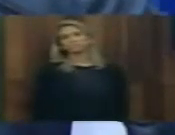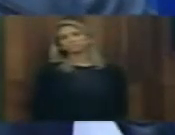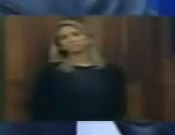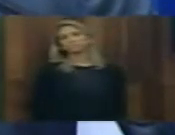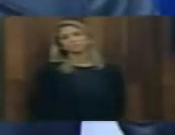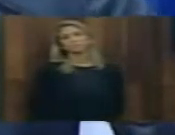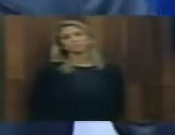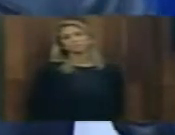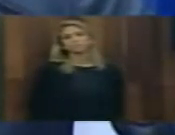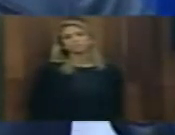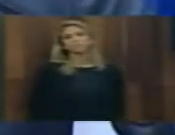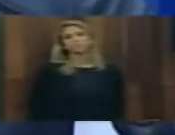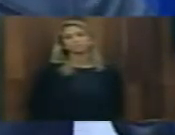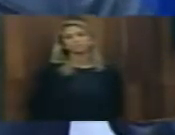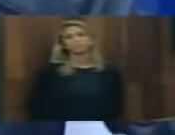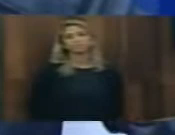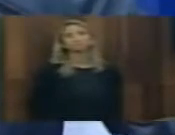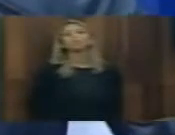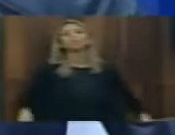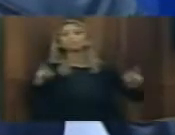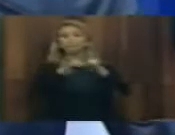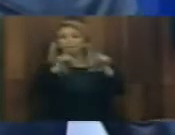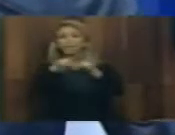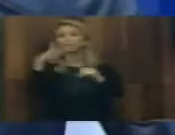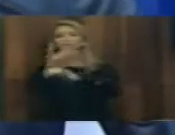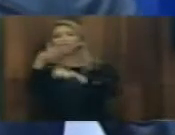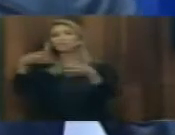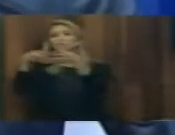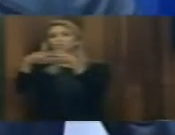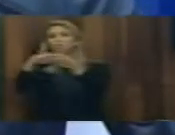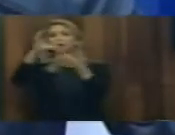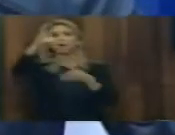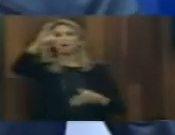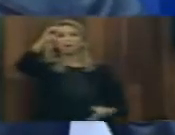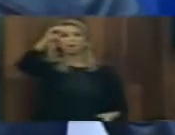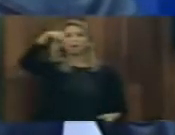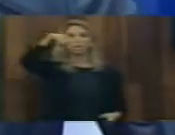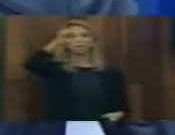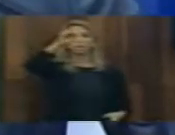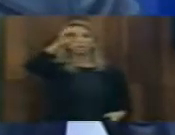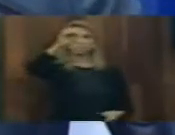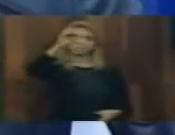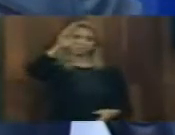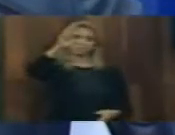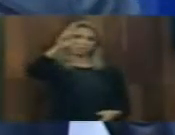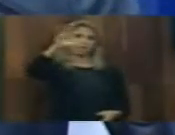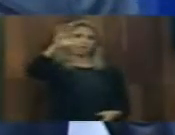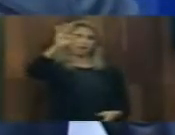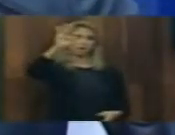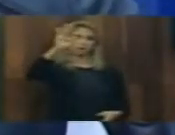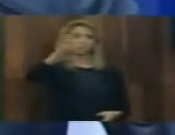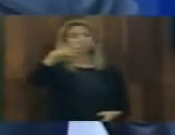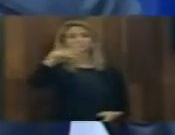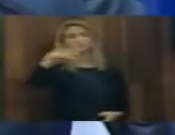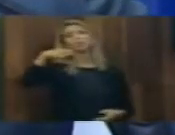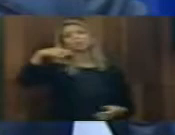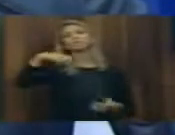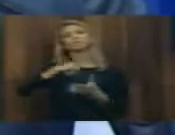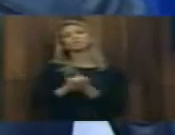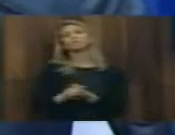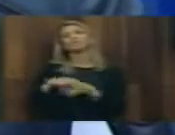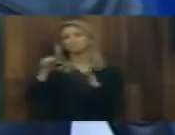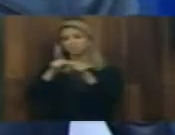Estive também na Concercaf, quero fazer um elogio também ao coordenador Wagner de Tamoios, que